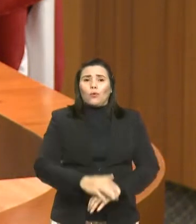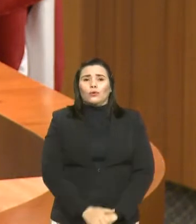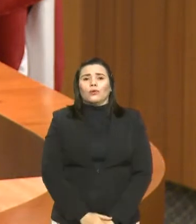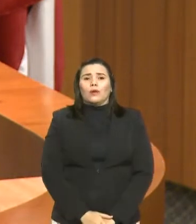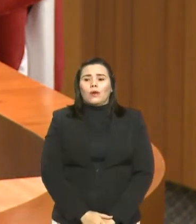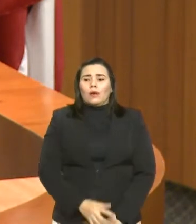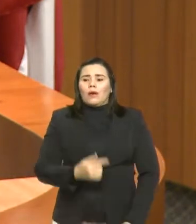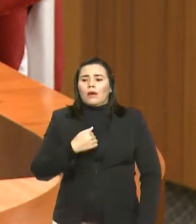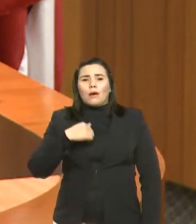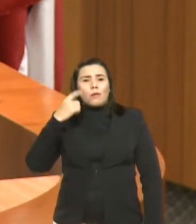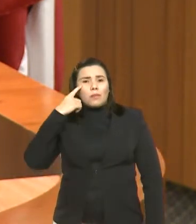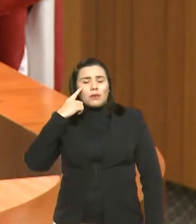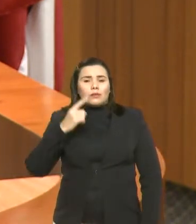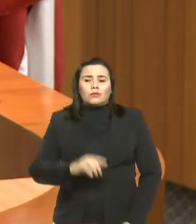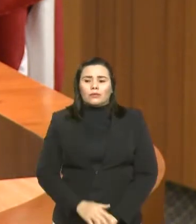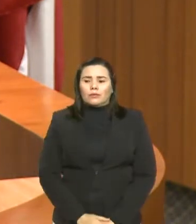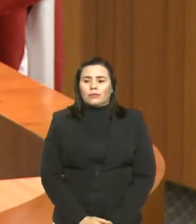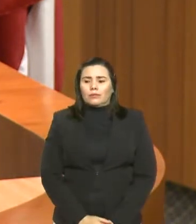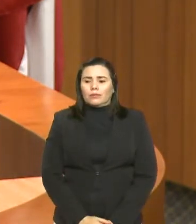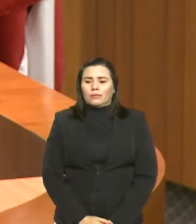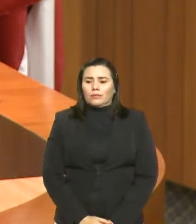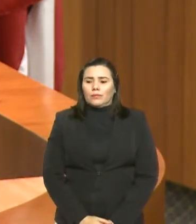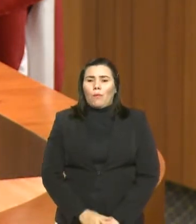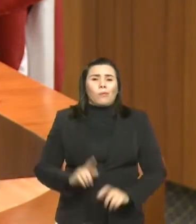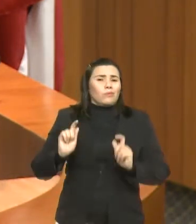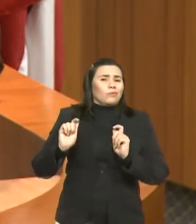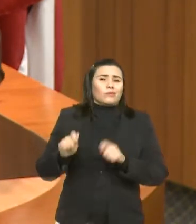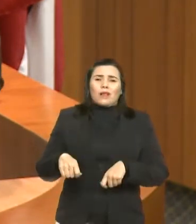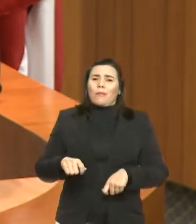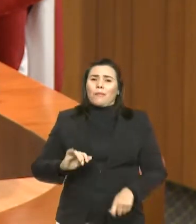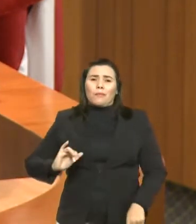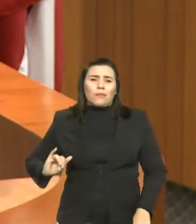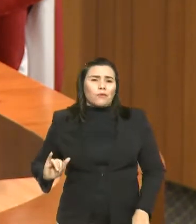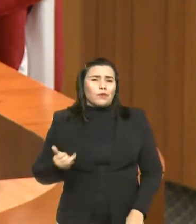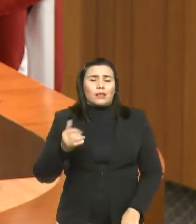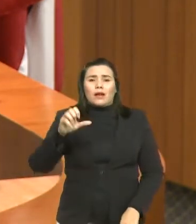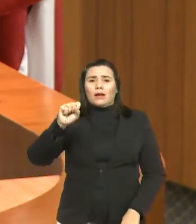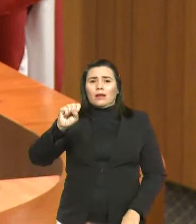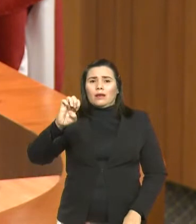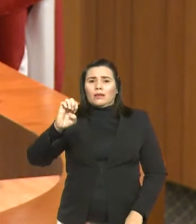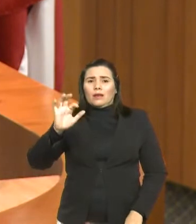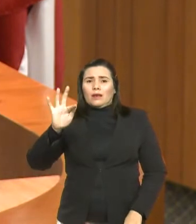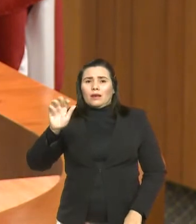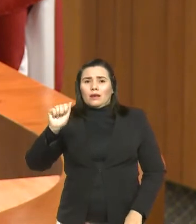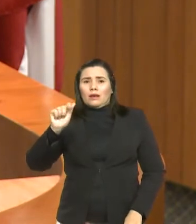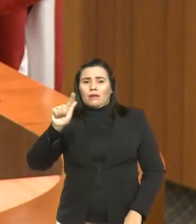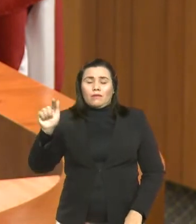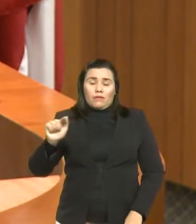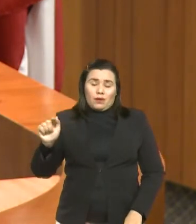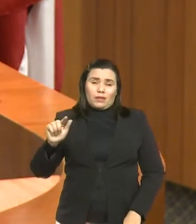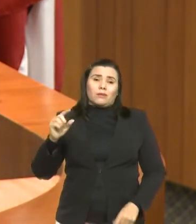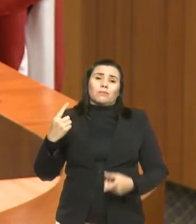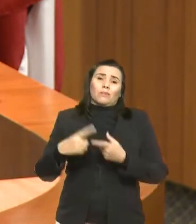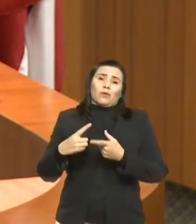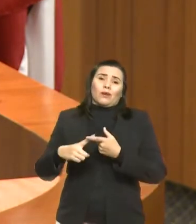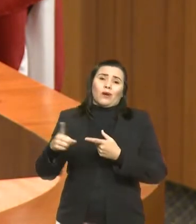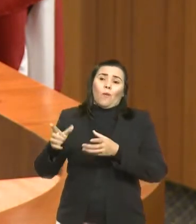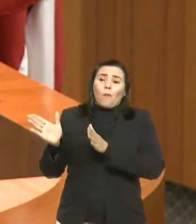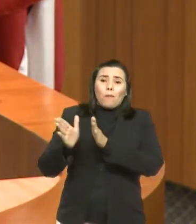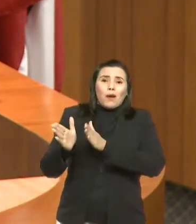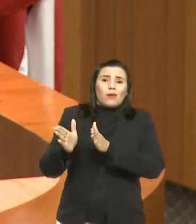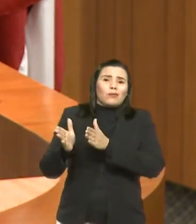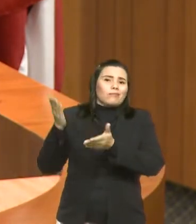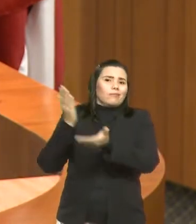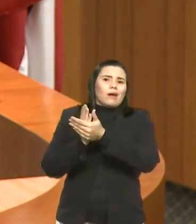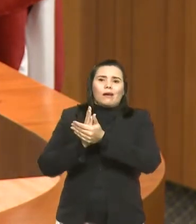possível aproveitar o da Sefaz que foi recentemente o prazo expirou Mas vamos vamos ver aí que que